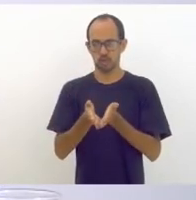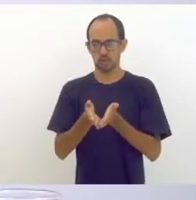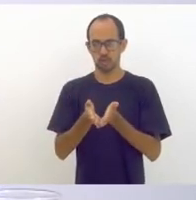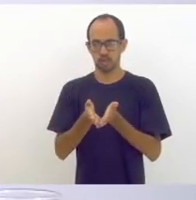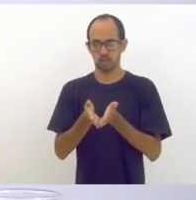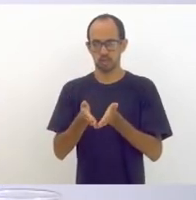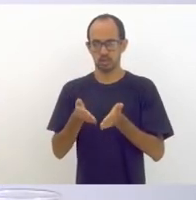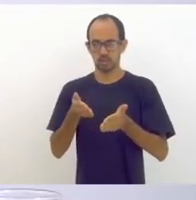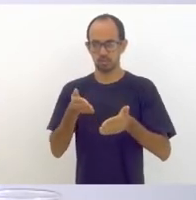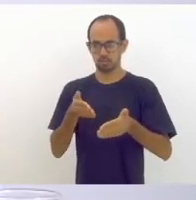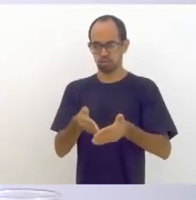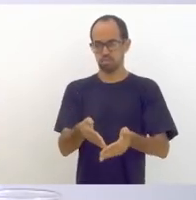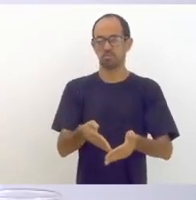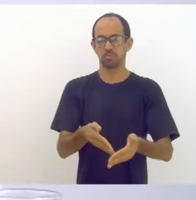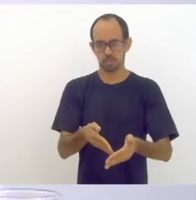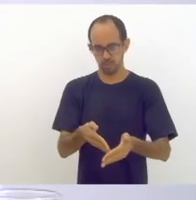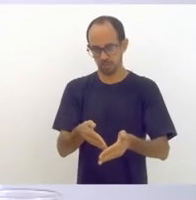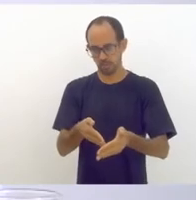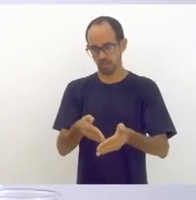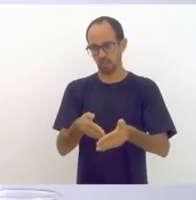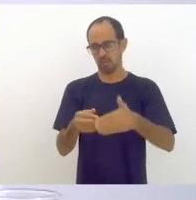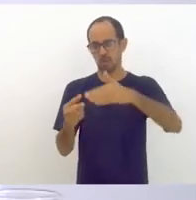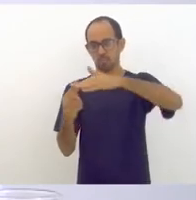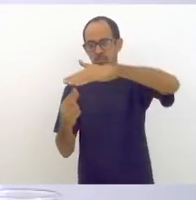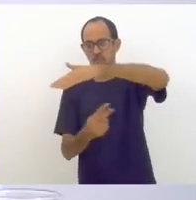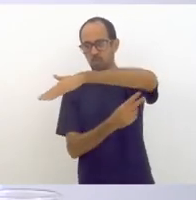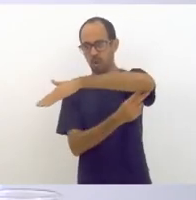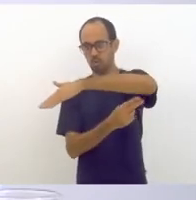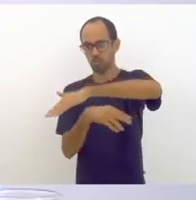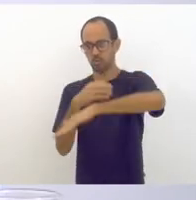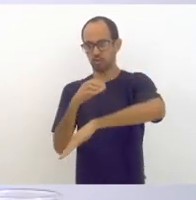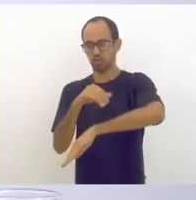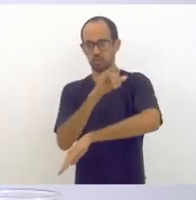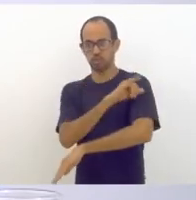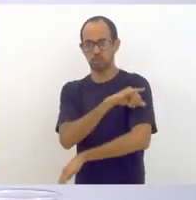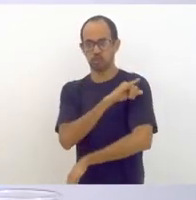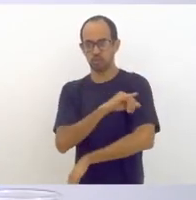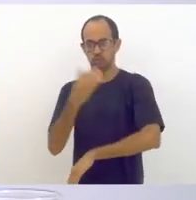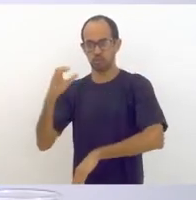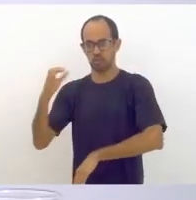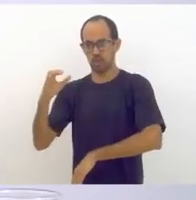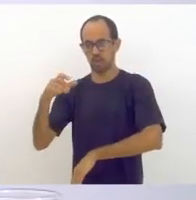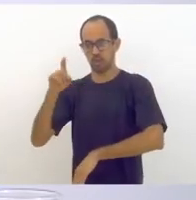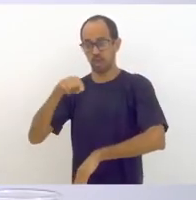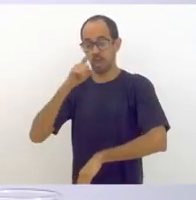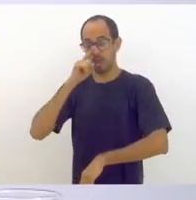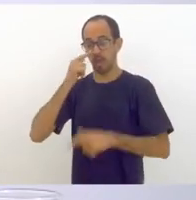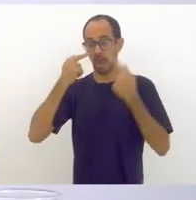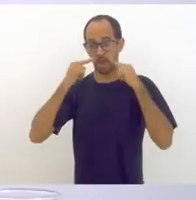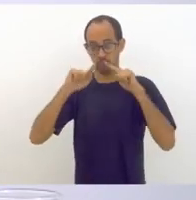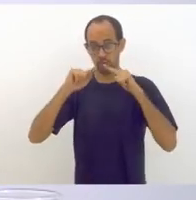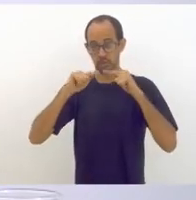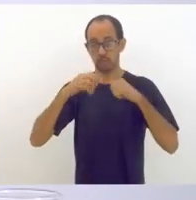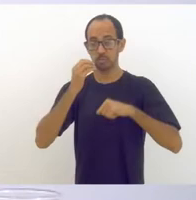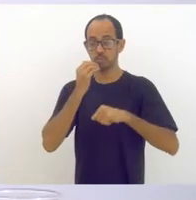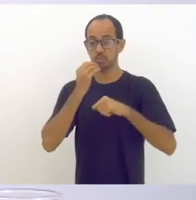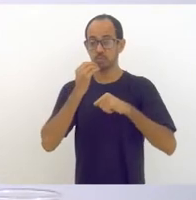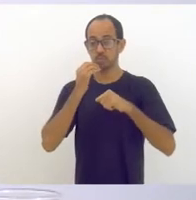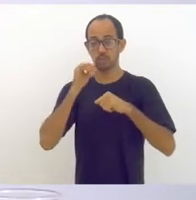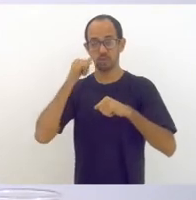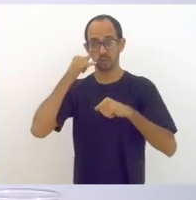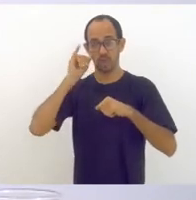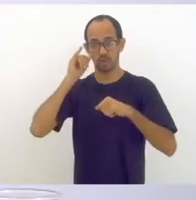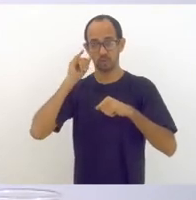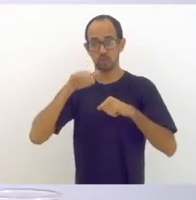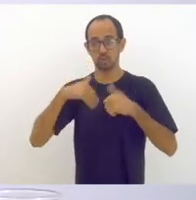aqui na ponte Rio-Niterói da Baía de Guanabara, uma situação que também é grave do ponto de vista ambiental e que a gente poderia ter evitado. Eu apresentei